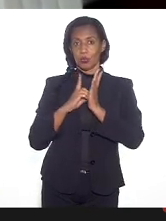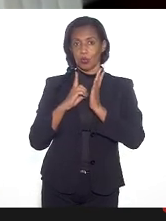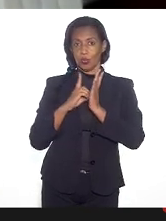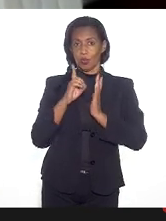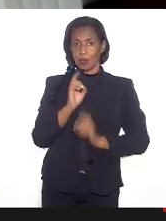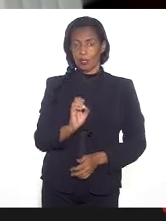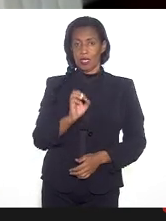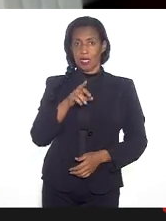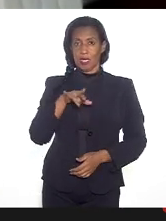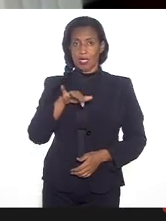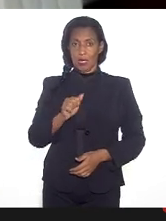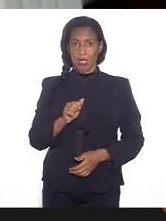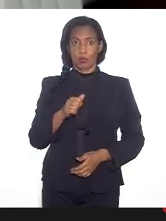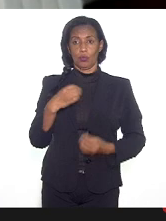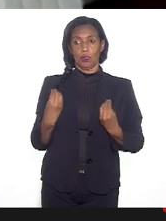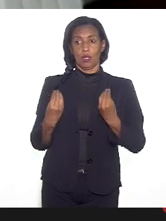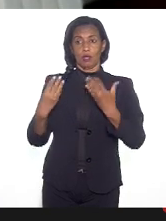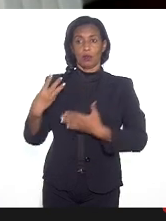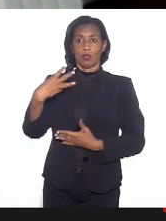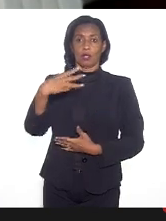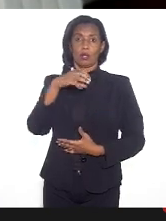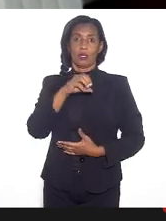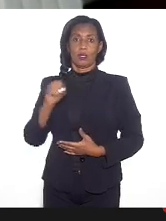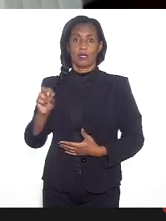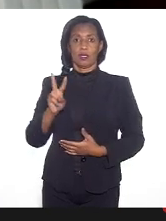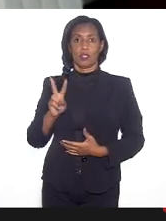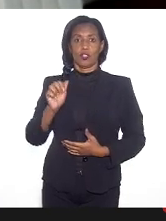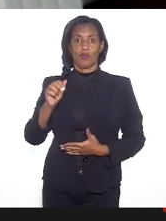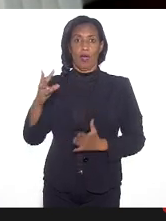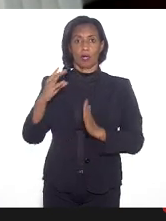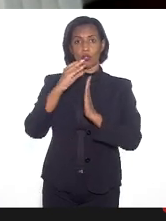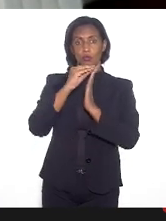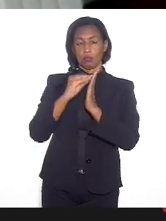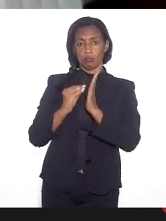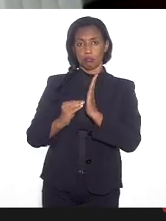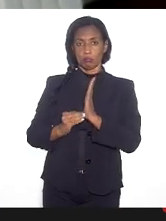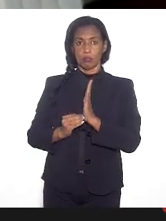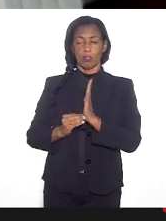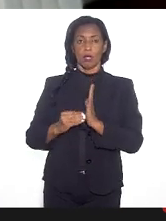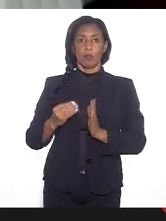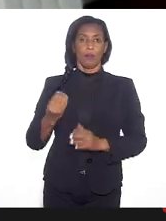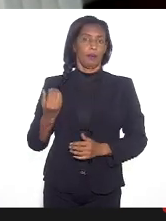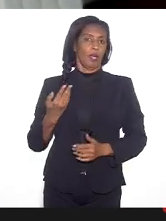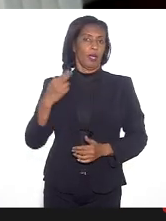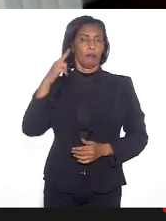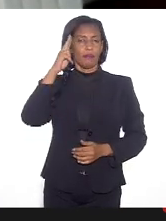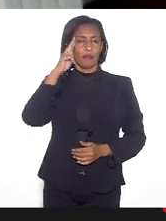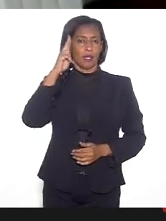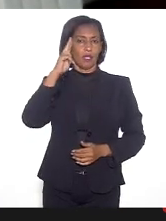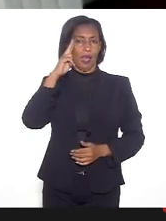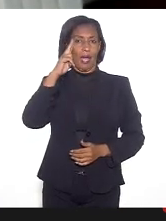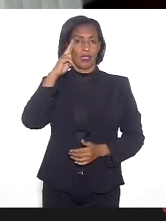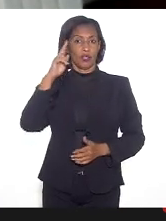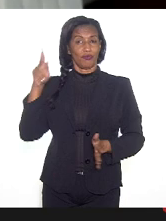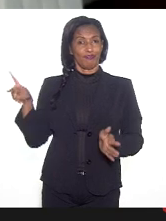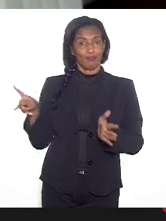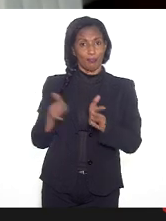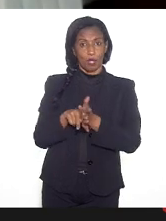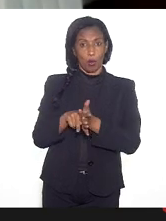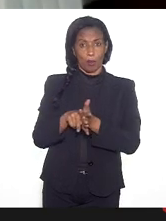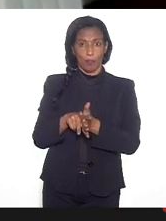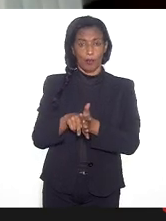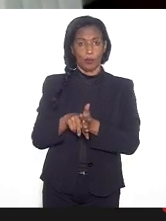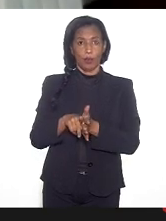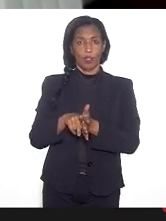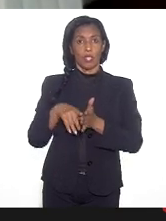pelo menos essas 300 vagas para o preenchimento de militares efetivos. Então,